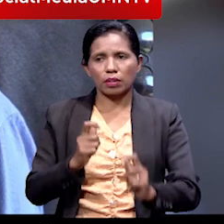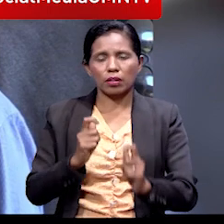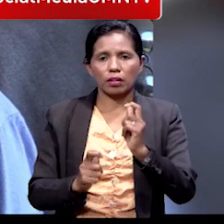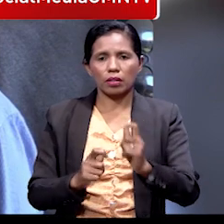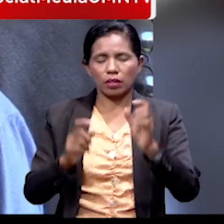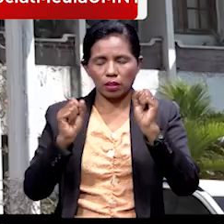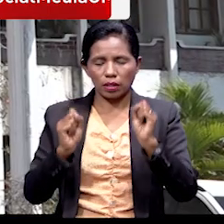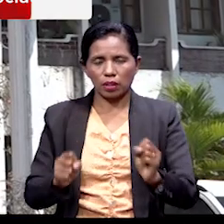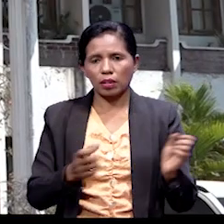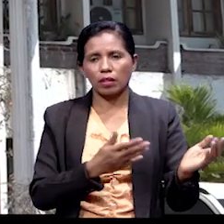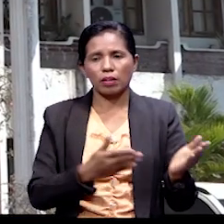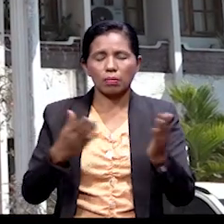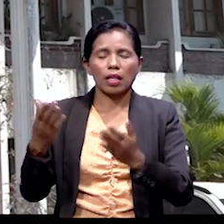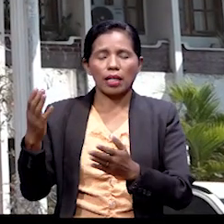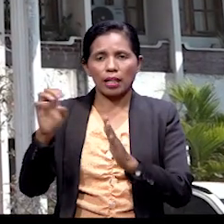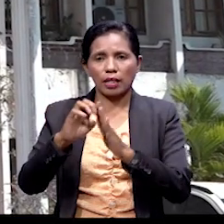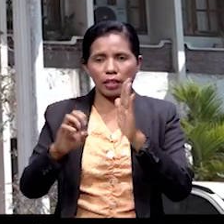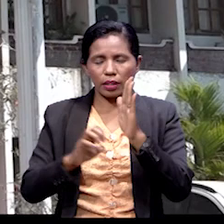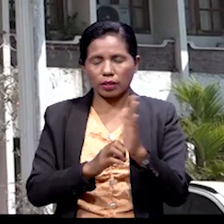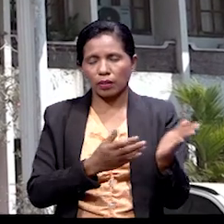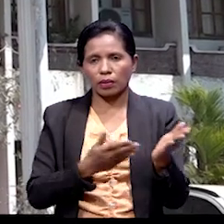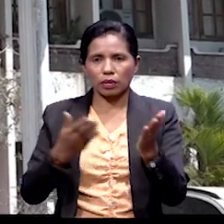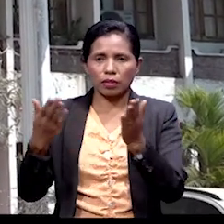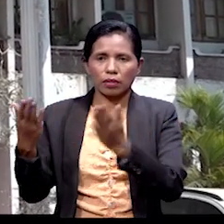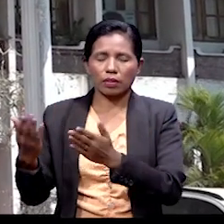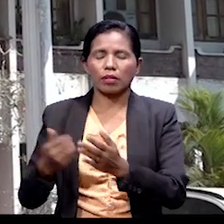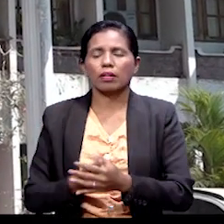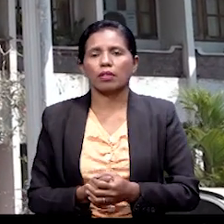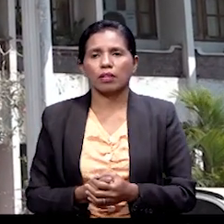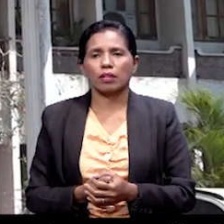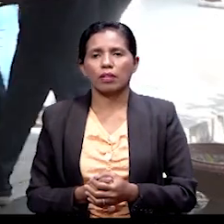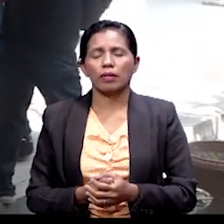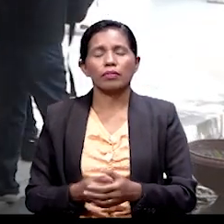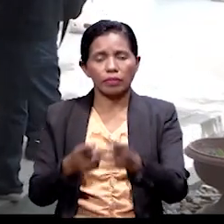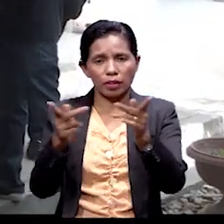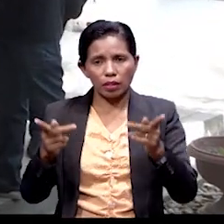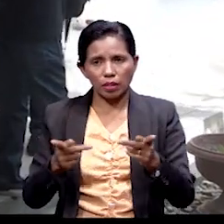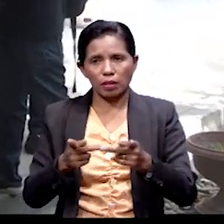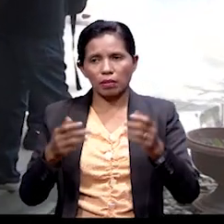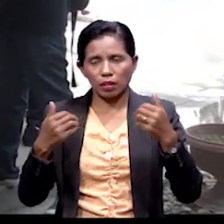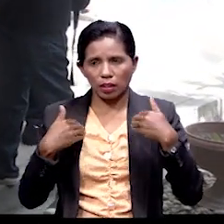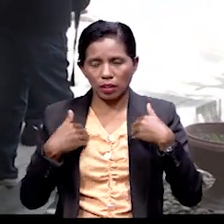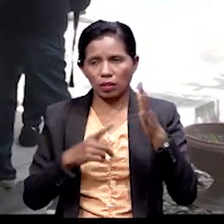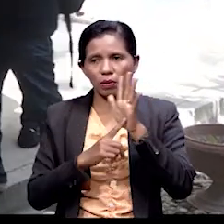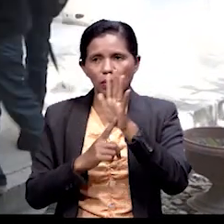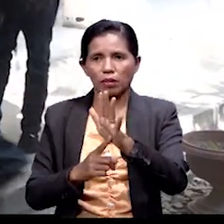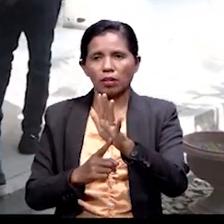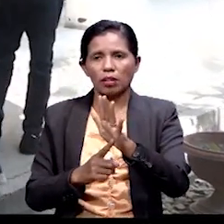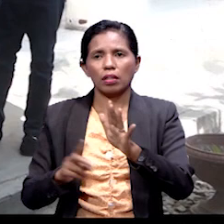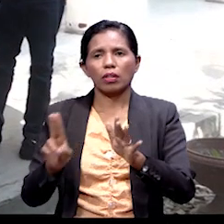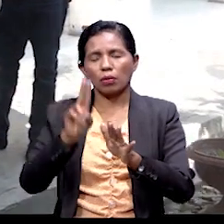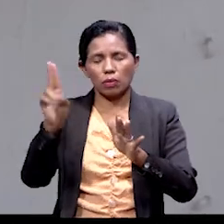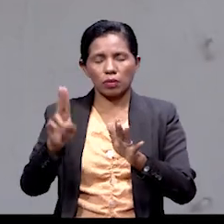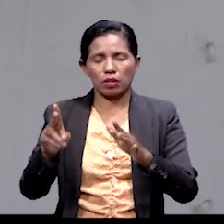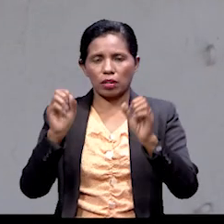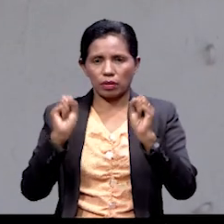parte requerido ca Estado atu entrega fali posse ca objeto nebe iha ba requerente atu uja